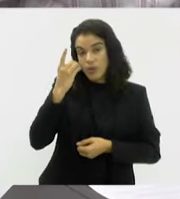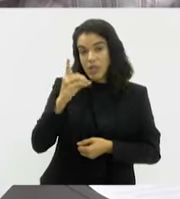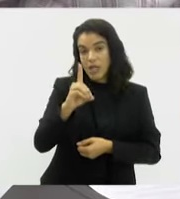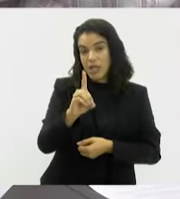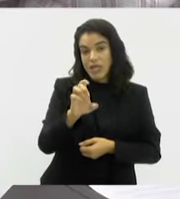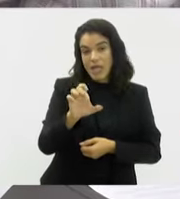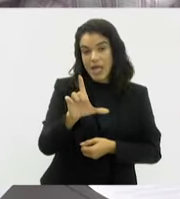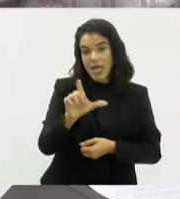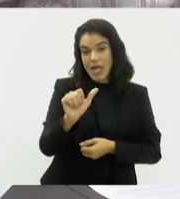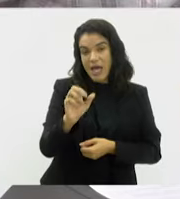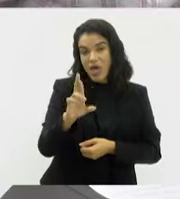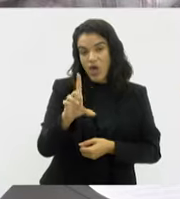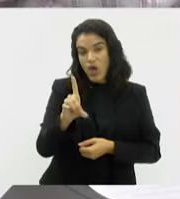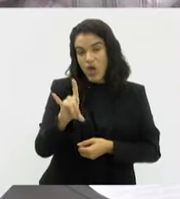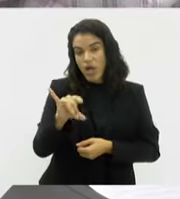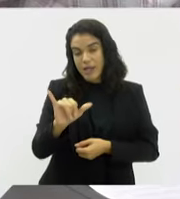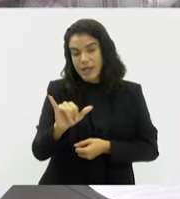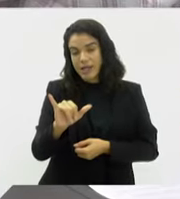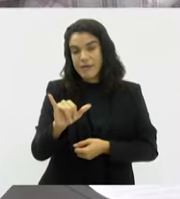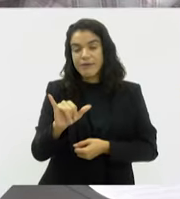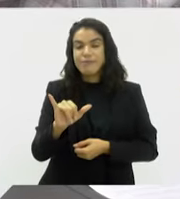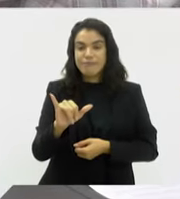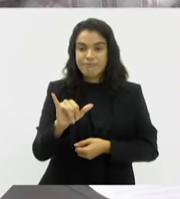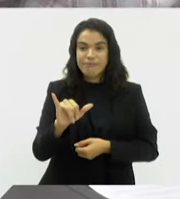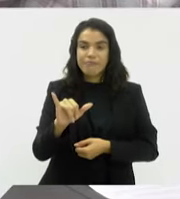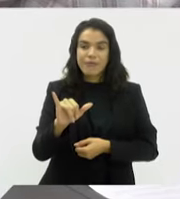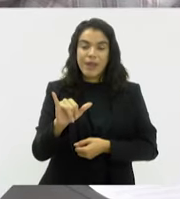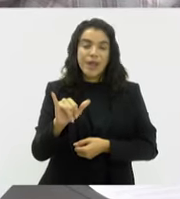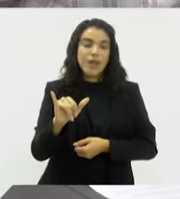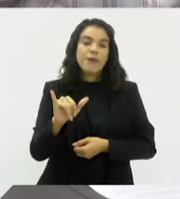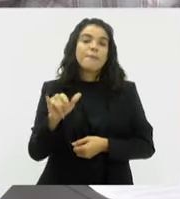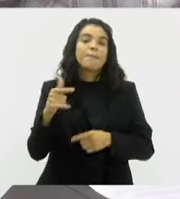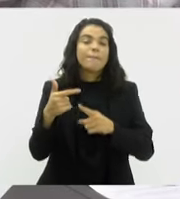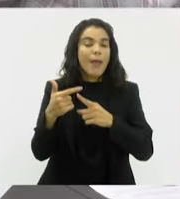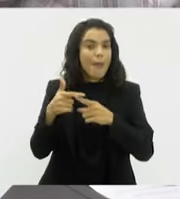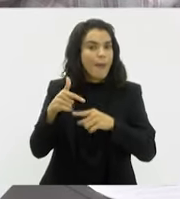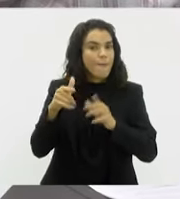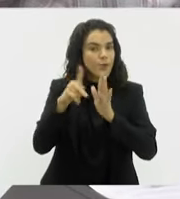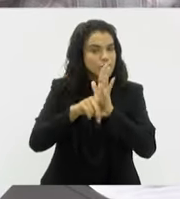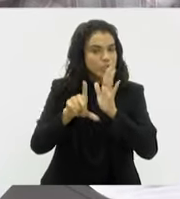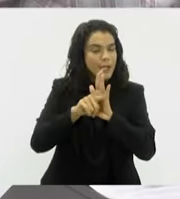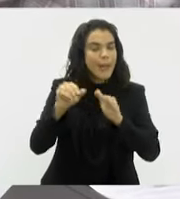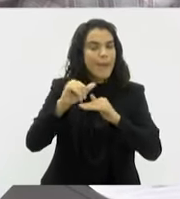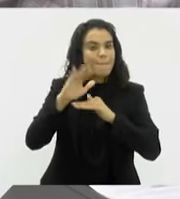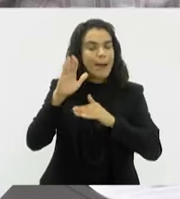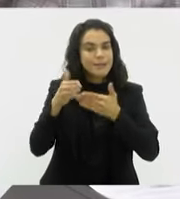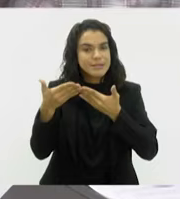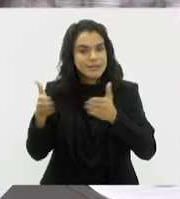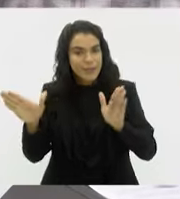paz, e tem um ponto que é mais restrito, espectro autista. Agora, isso é uma questão de